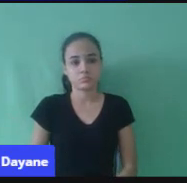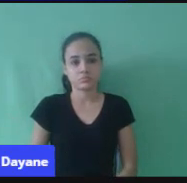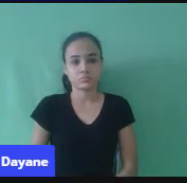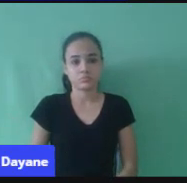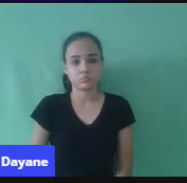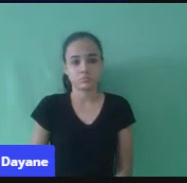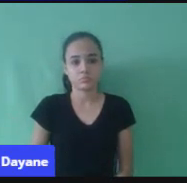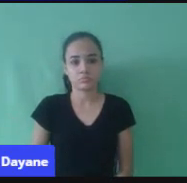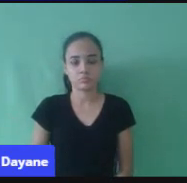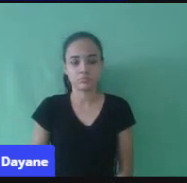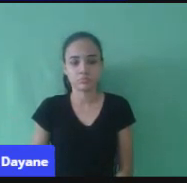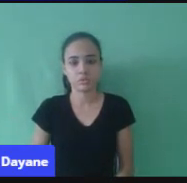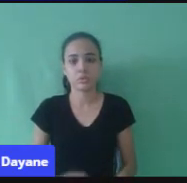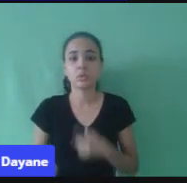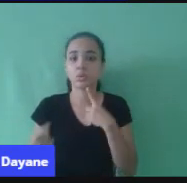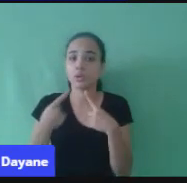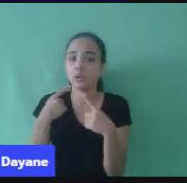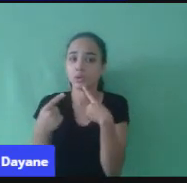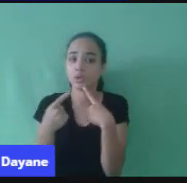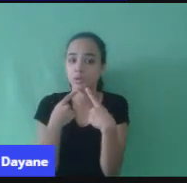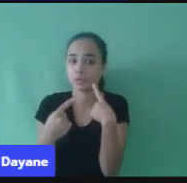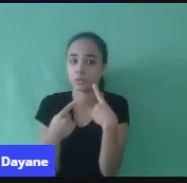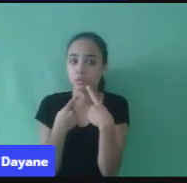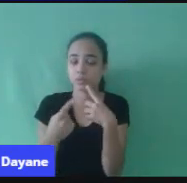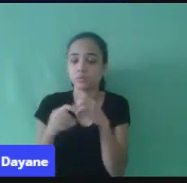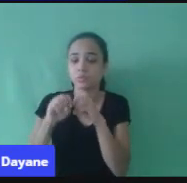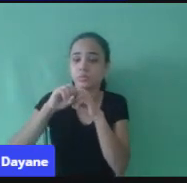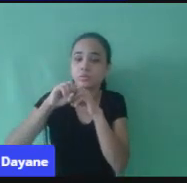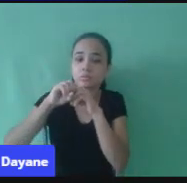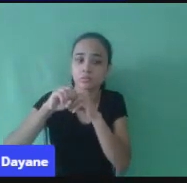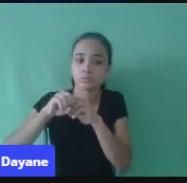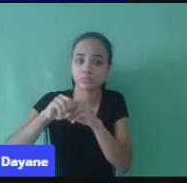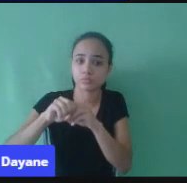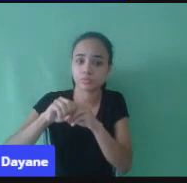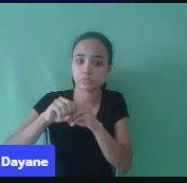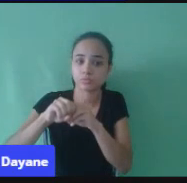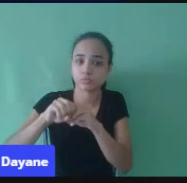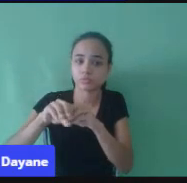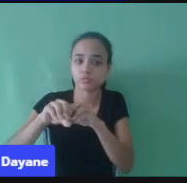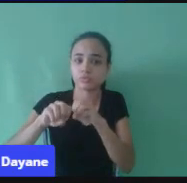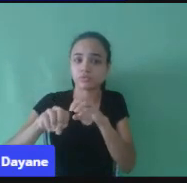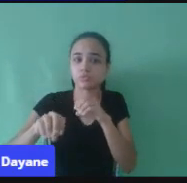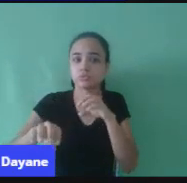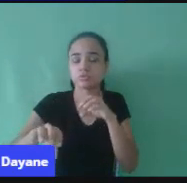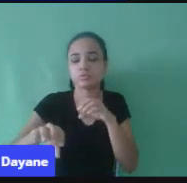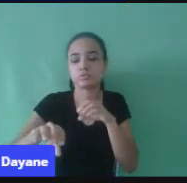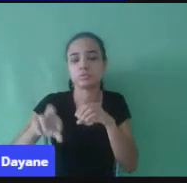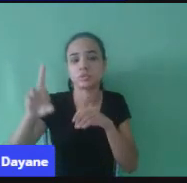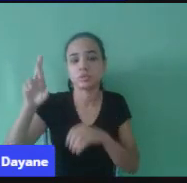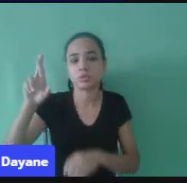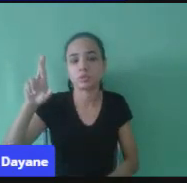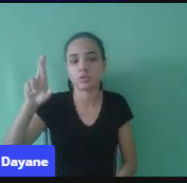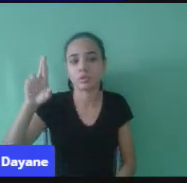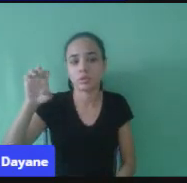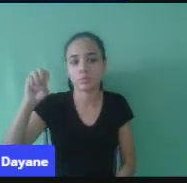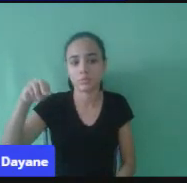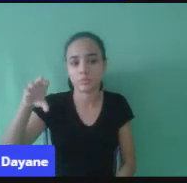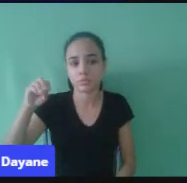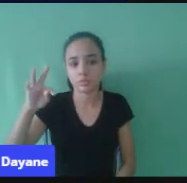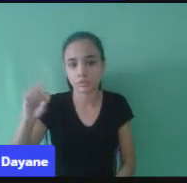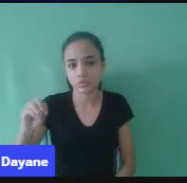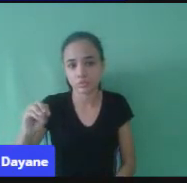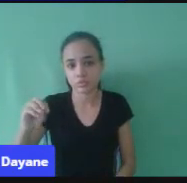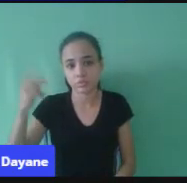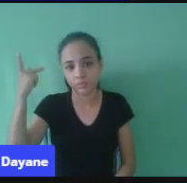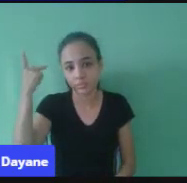Dialogando com o ensino remoto na transição para o híbrido. Continuando esse diálogo, né? Qual é